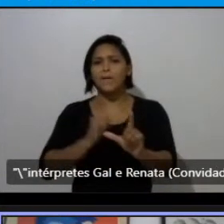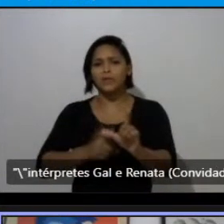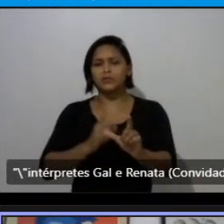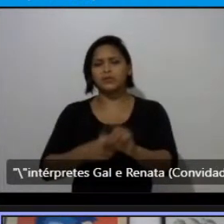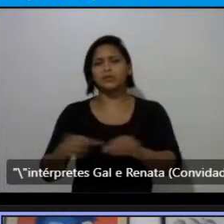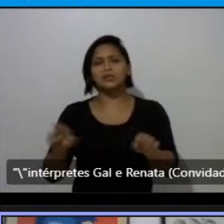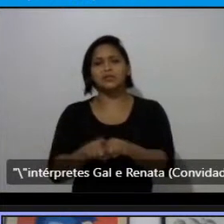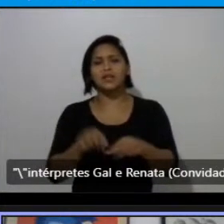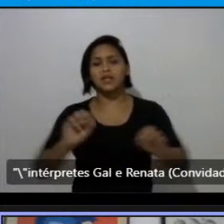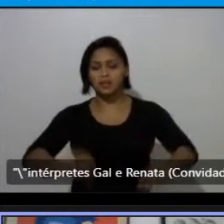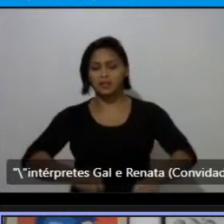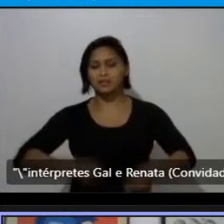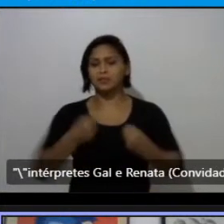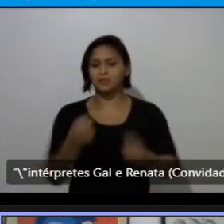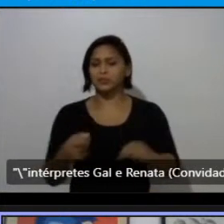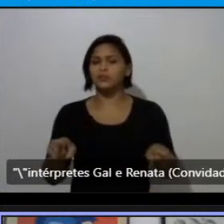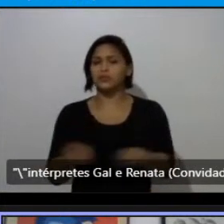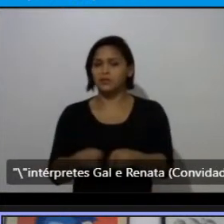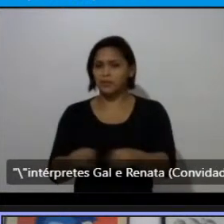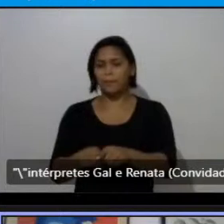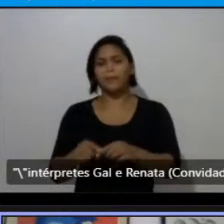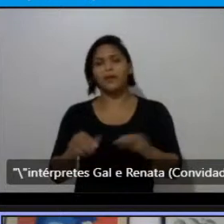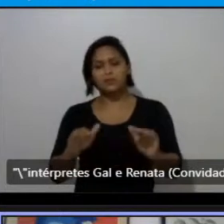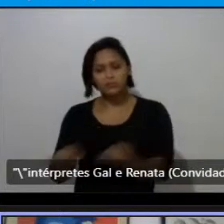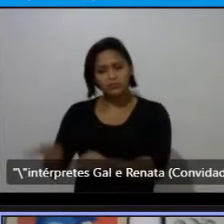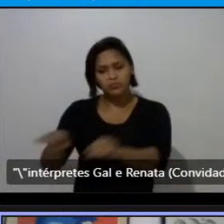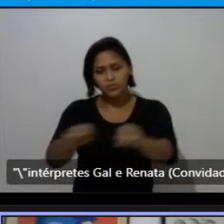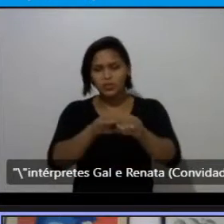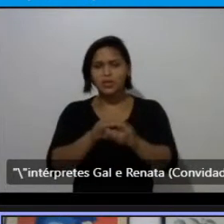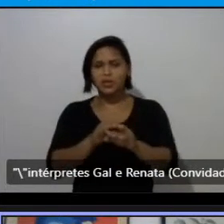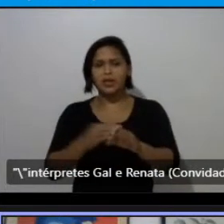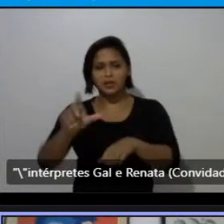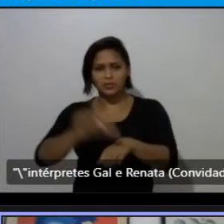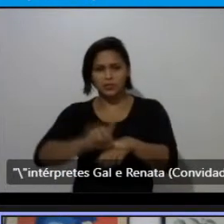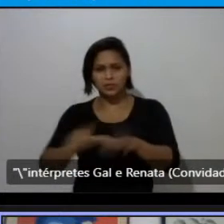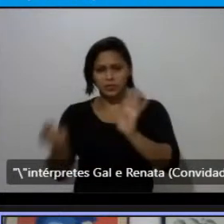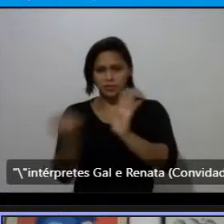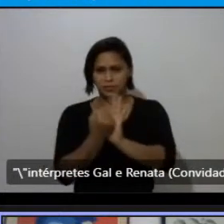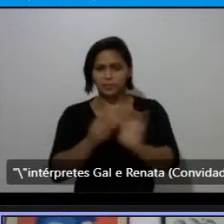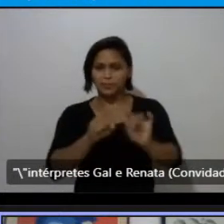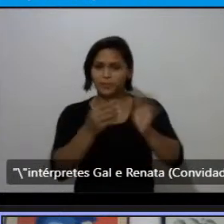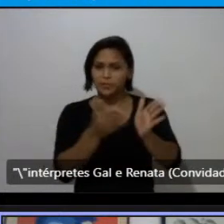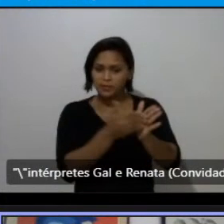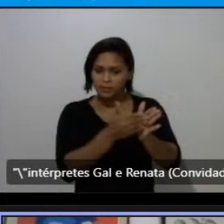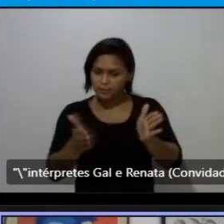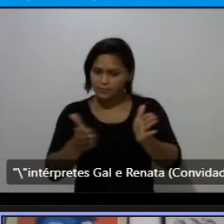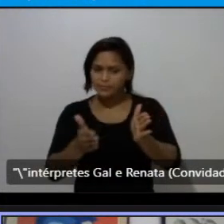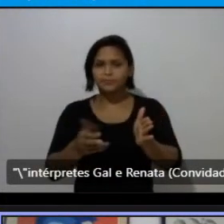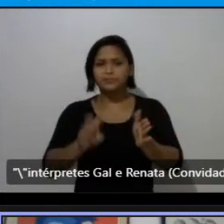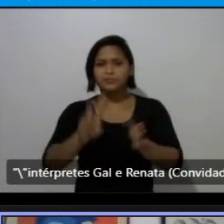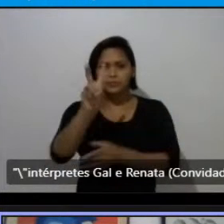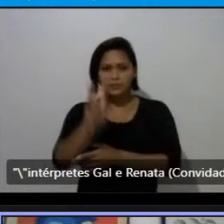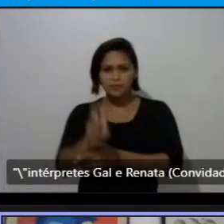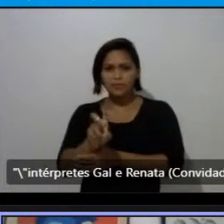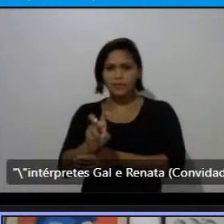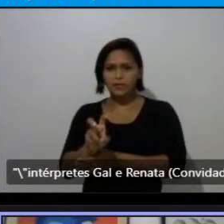tem essa potência também, né, de registro, de legitimidade. Então, portanto, eu separei aí alguns 5, né,